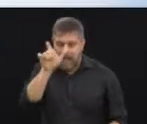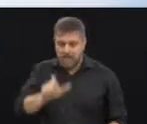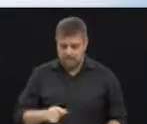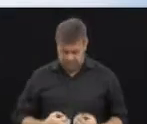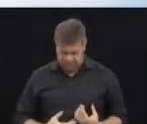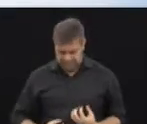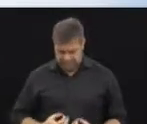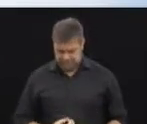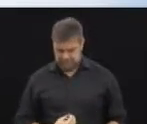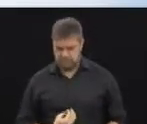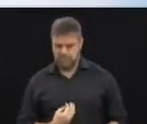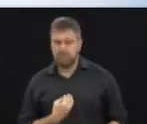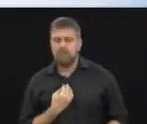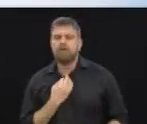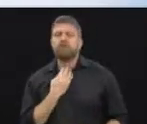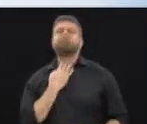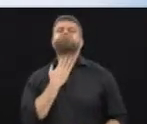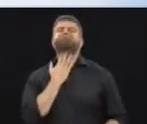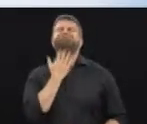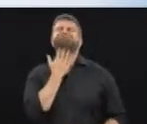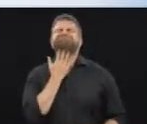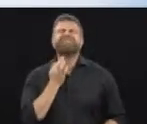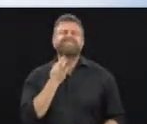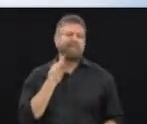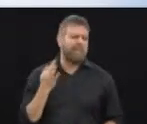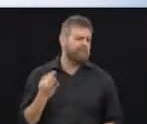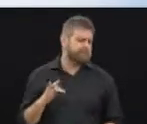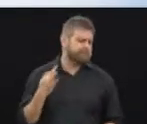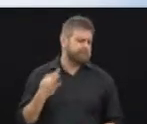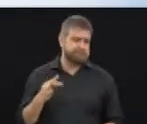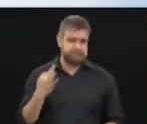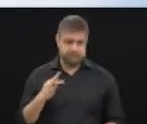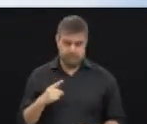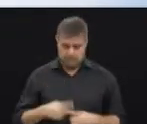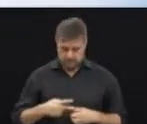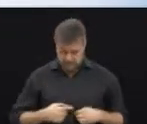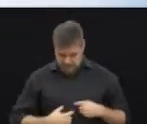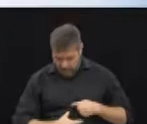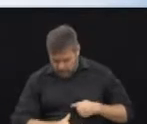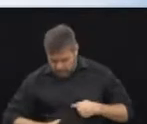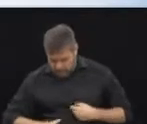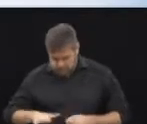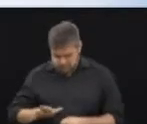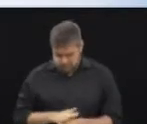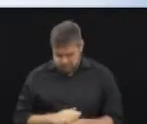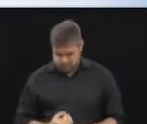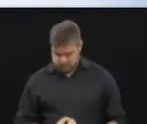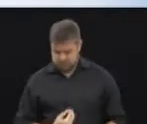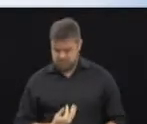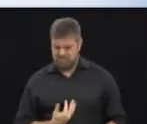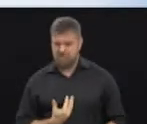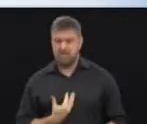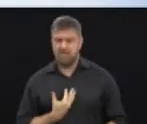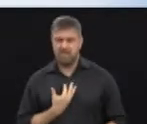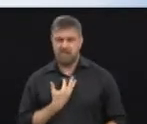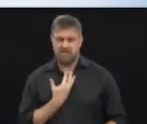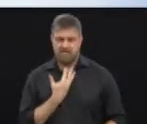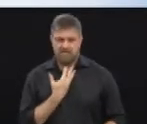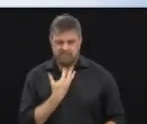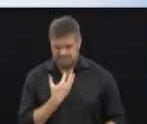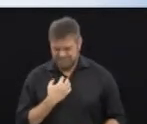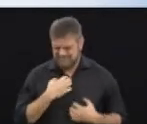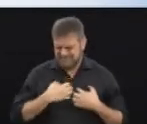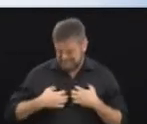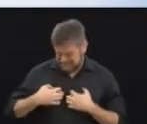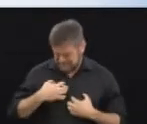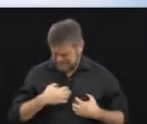pode ter esse refluxo gastroesofágico, que é quando o conteúdo do estômago volta para o esôfago, quer seja o suco